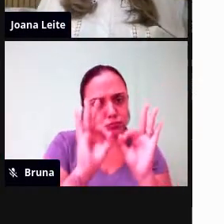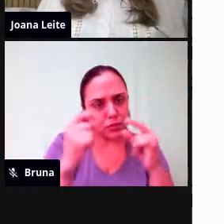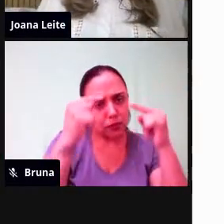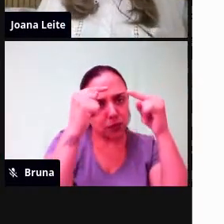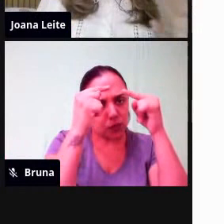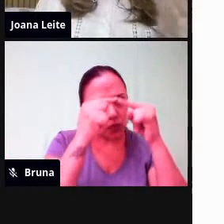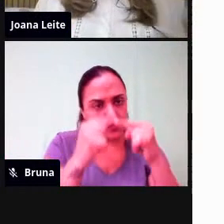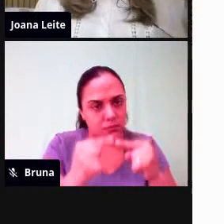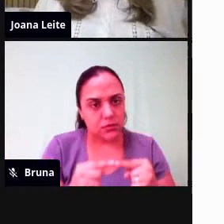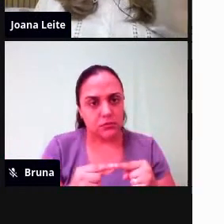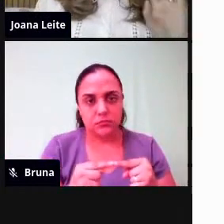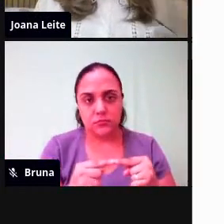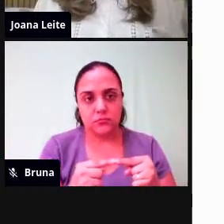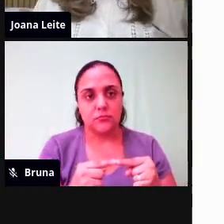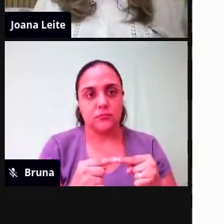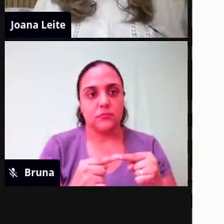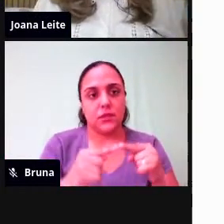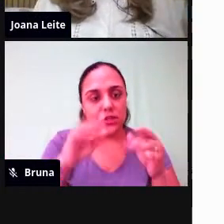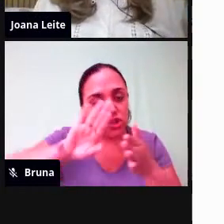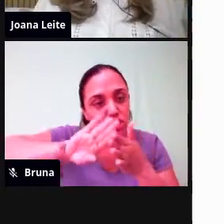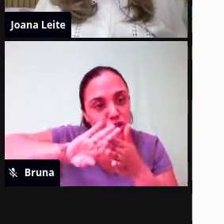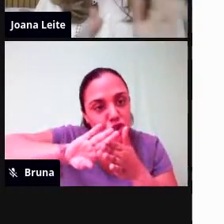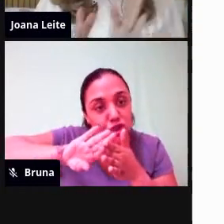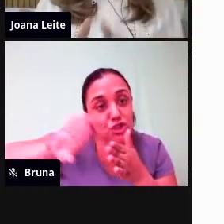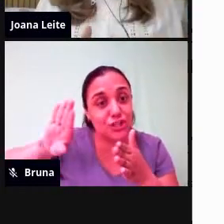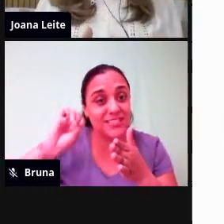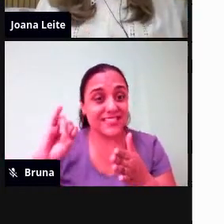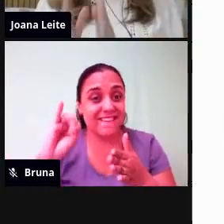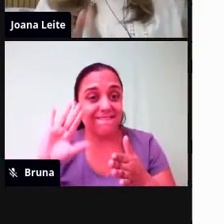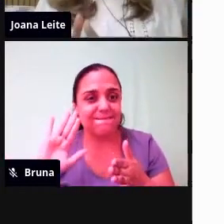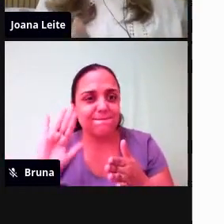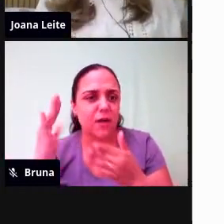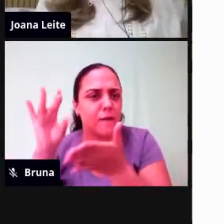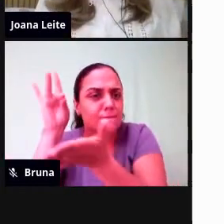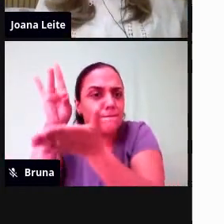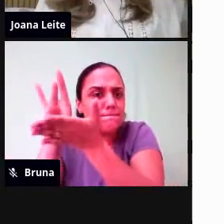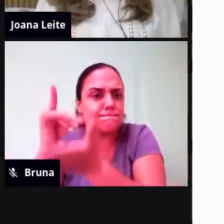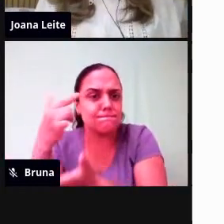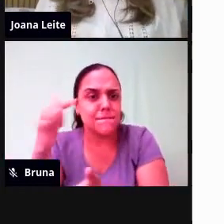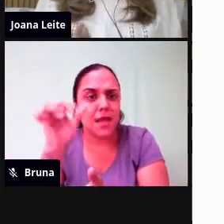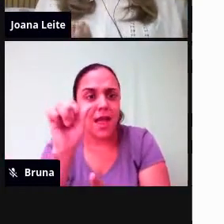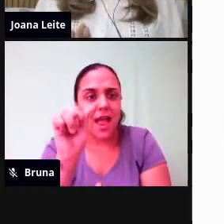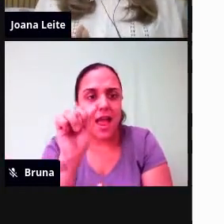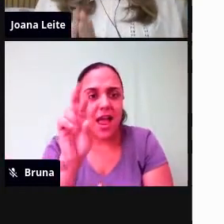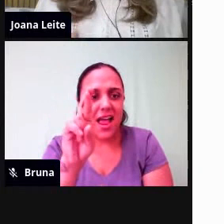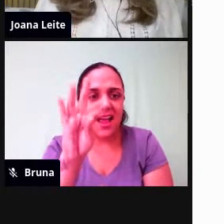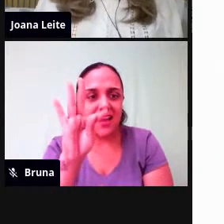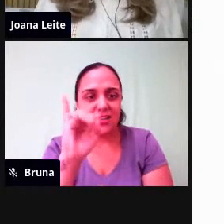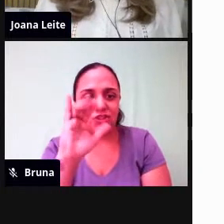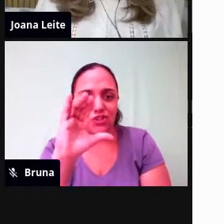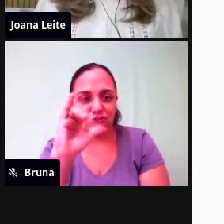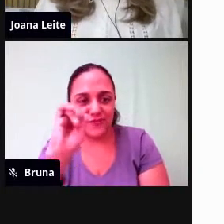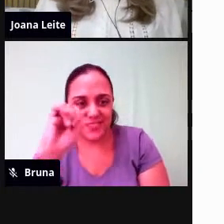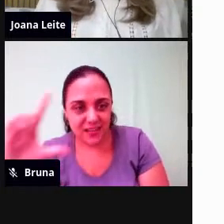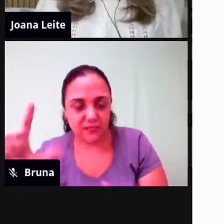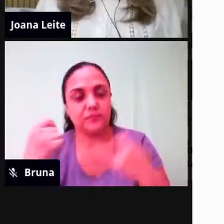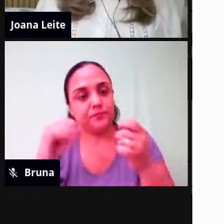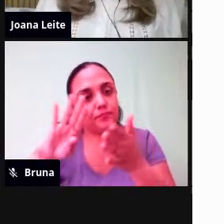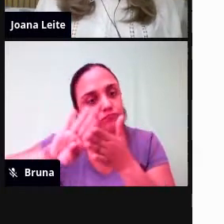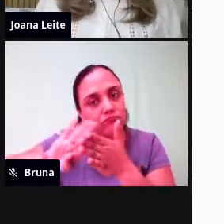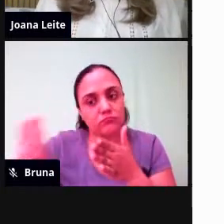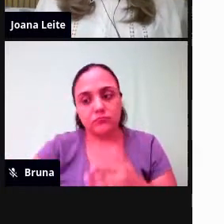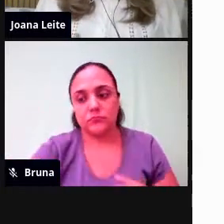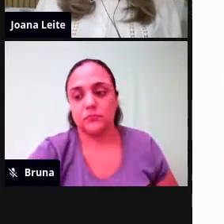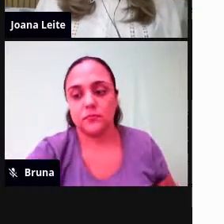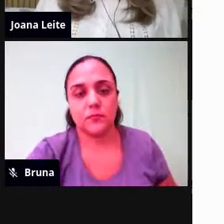a gente não vai reintroduzir corantes, nem nada que é prejudicial. A gente vai reintroduzir alimentos, né? Aí, essa reintrodução, a gente